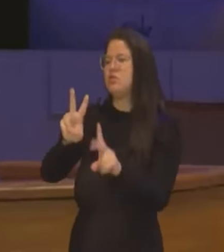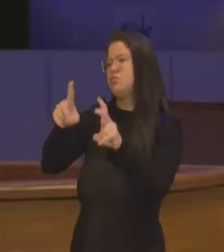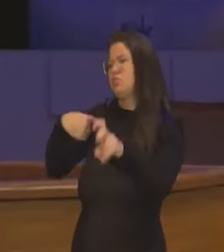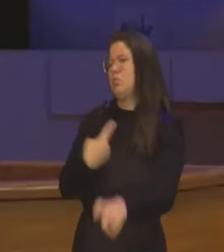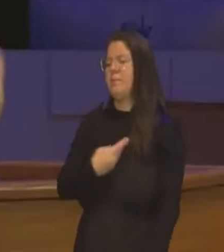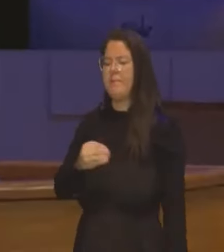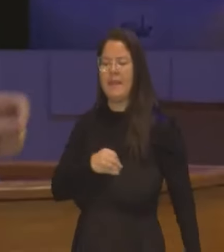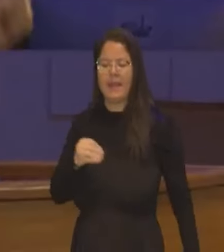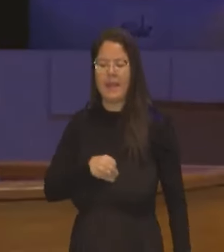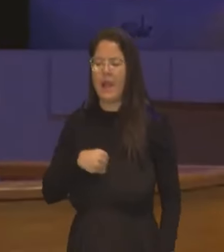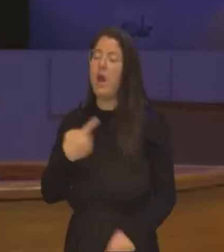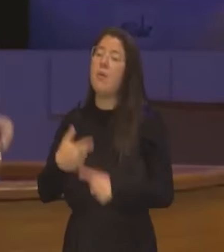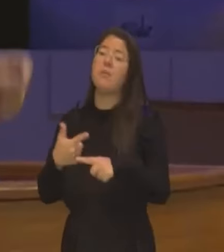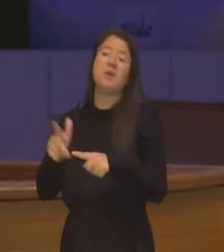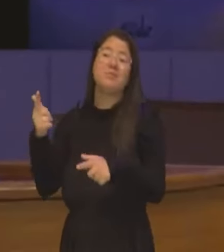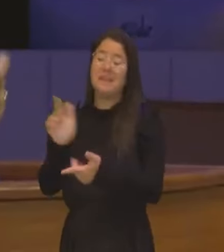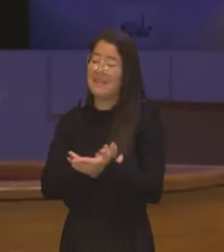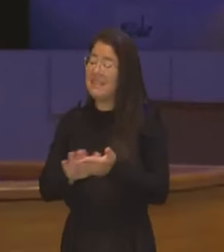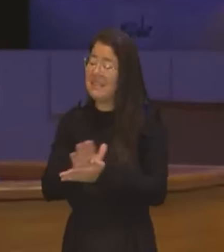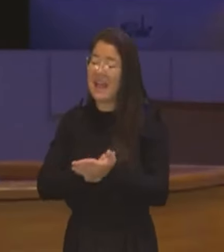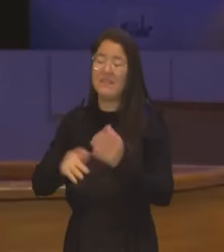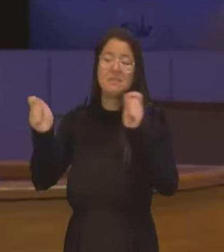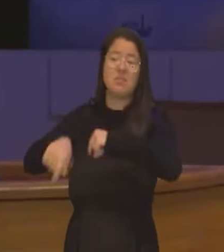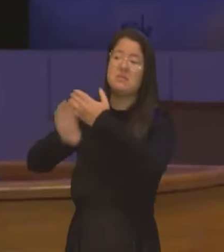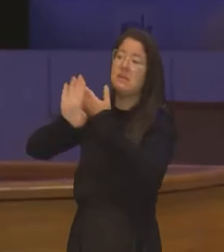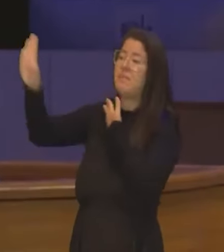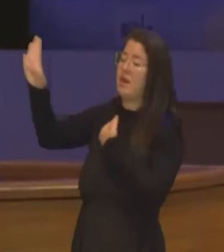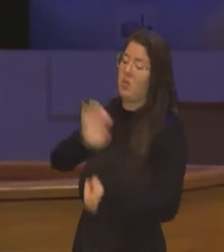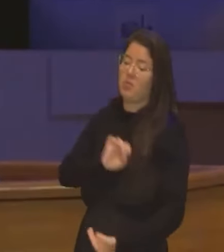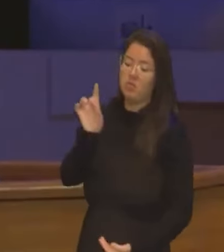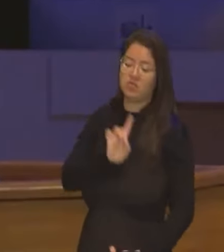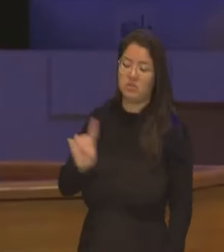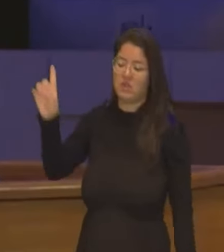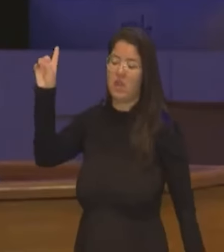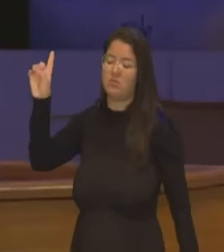pecado, porque não há nada que possa nos separar do amor de Deus,